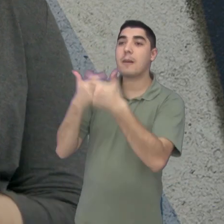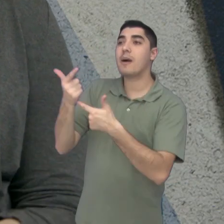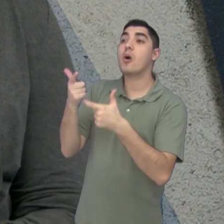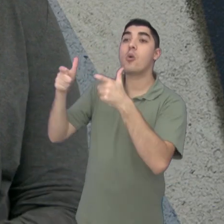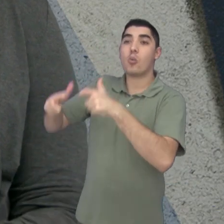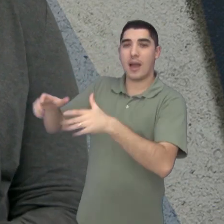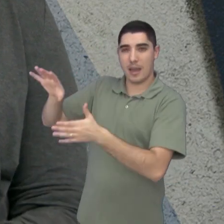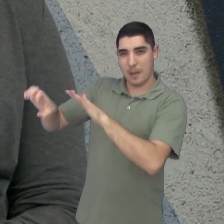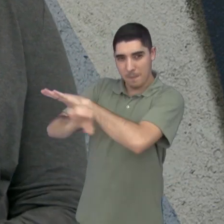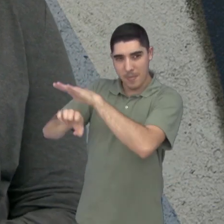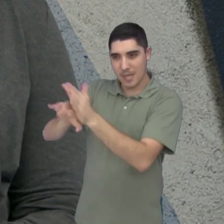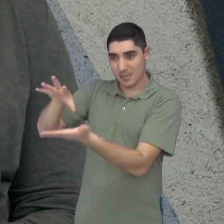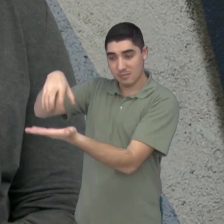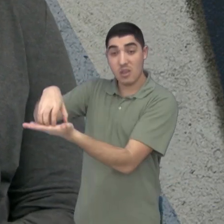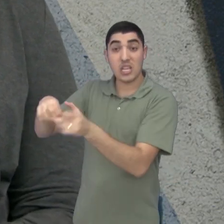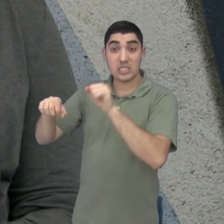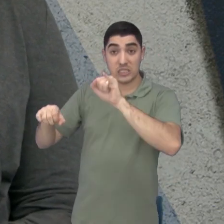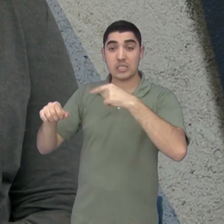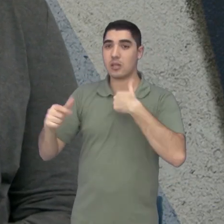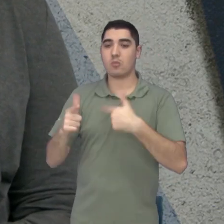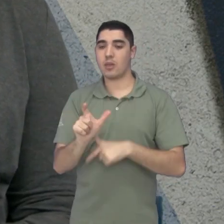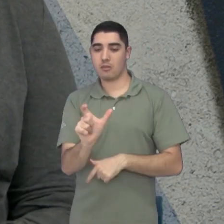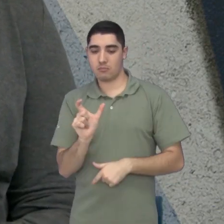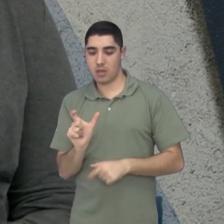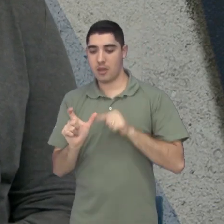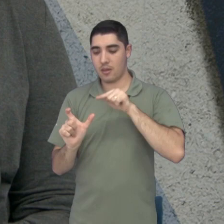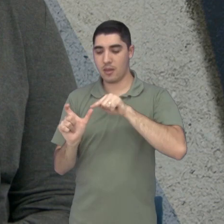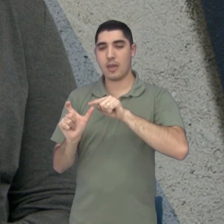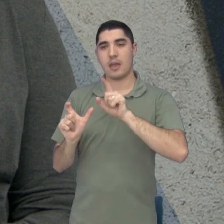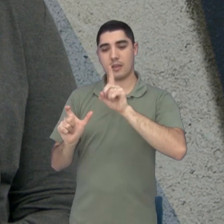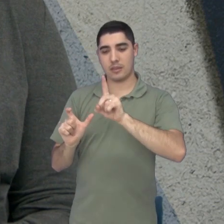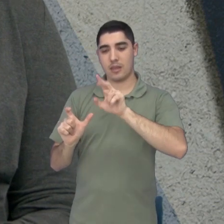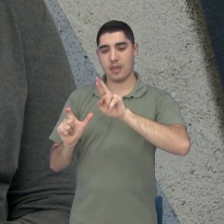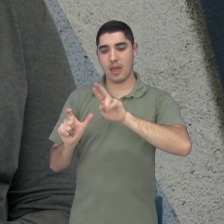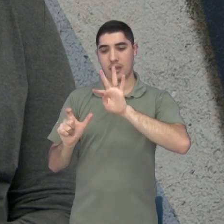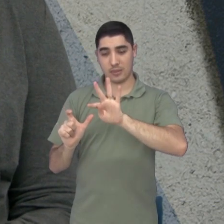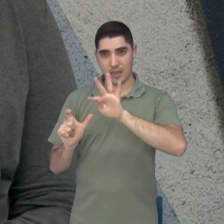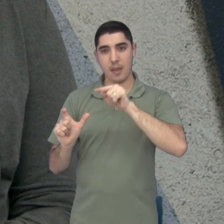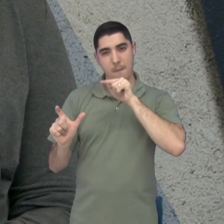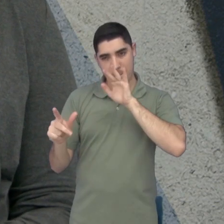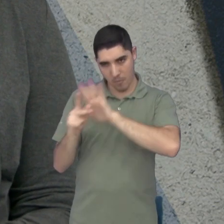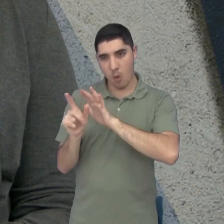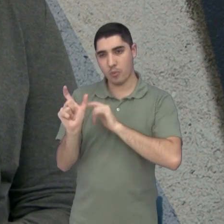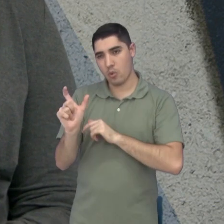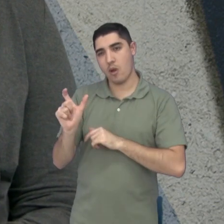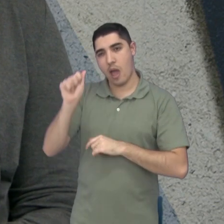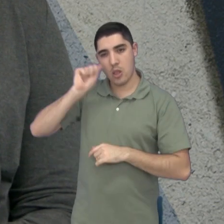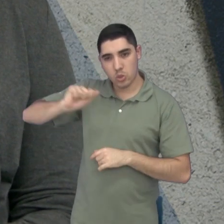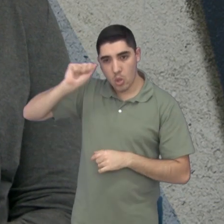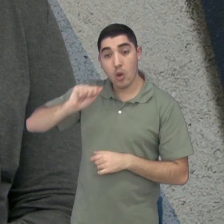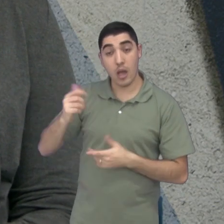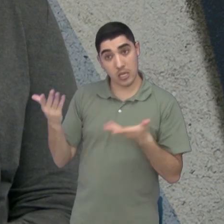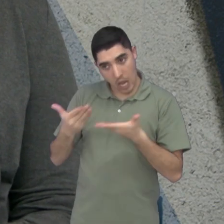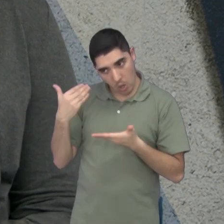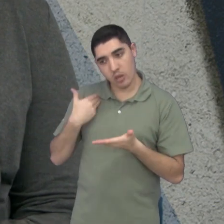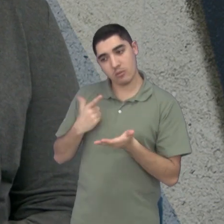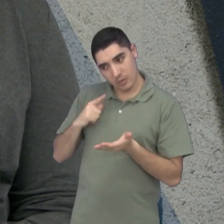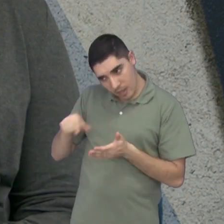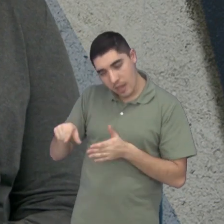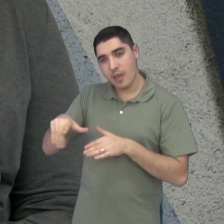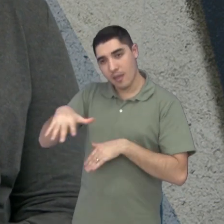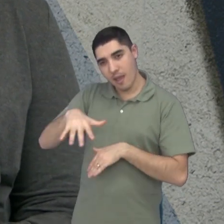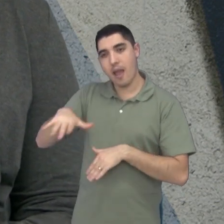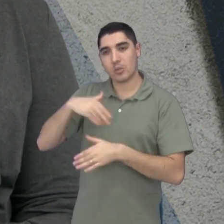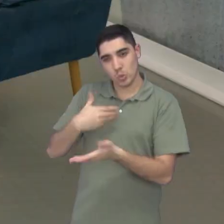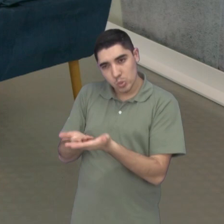pegar algum trabalho de estúdio se você não tiver a licença de ator, né? O DRT, que a gente chama. Até que eu estou fazendo agora, eu estou